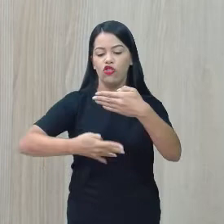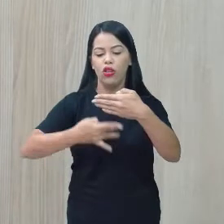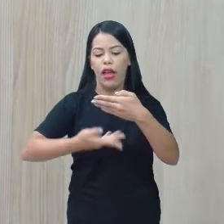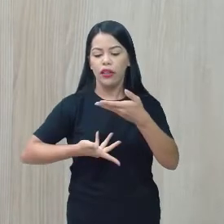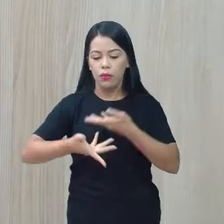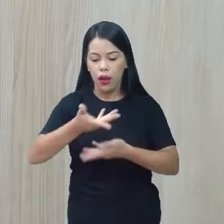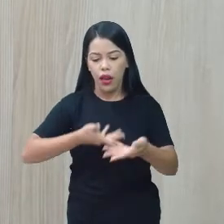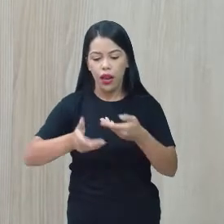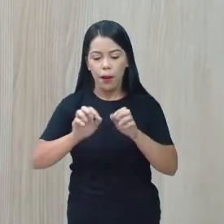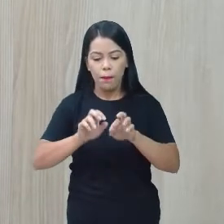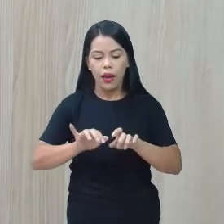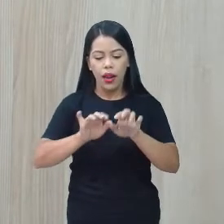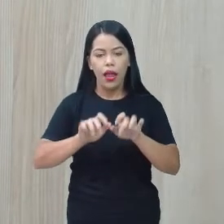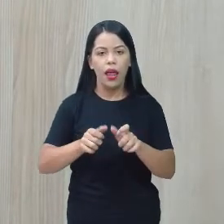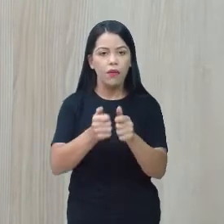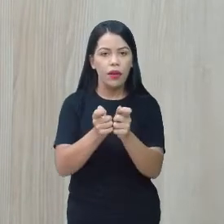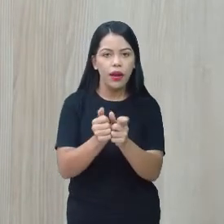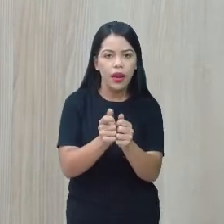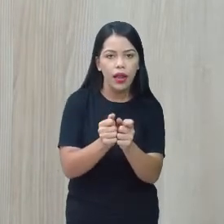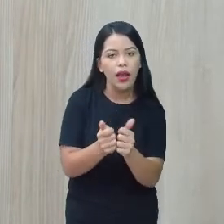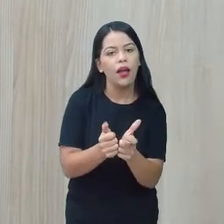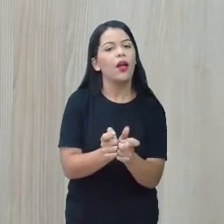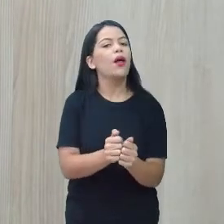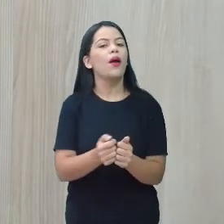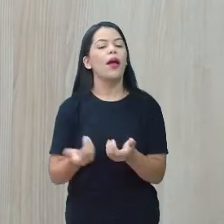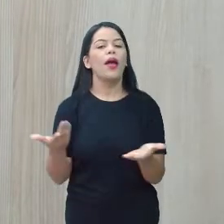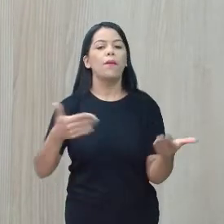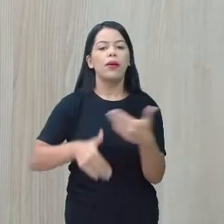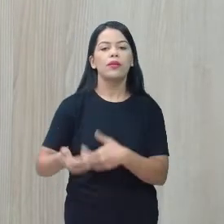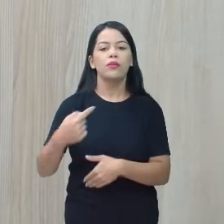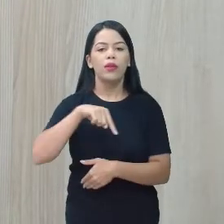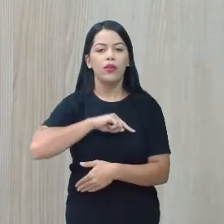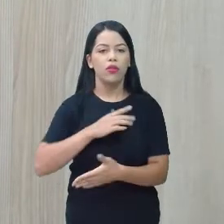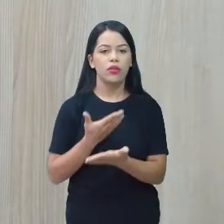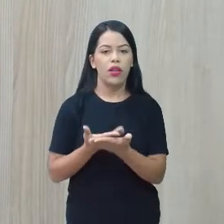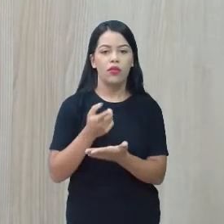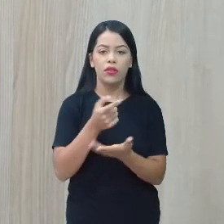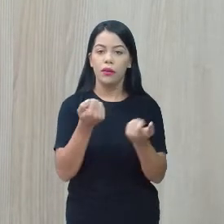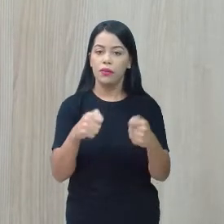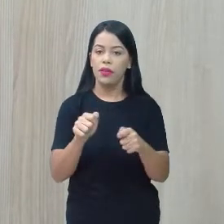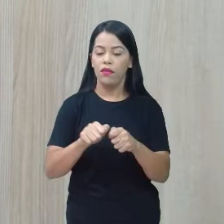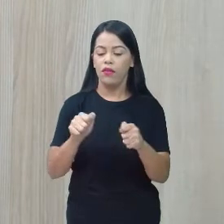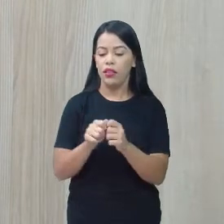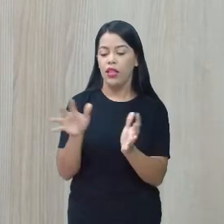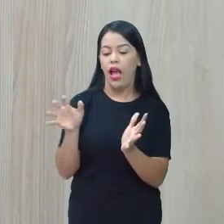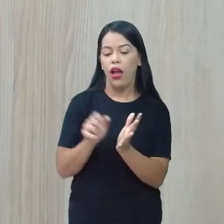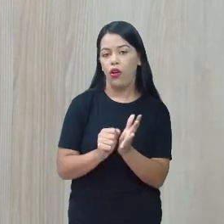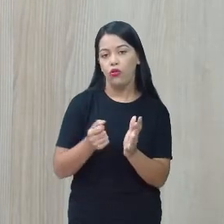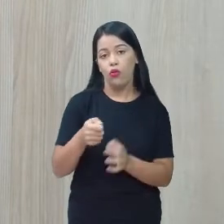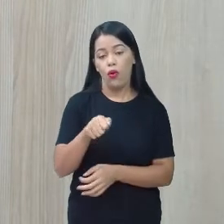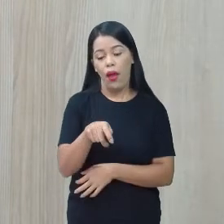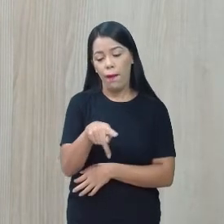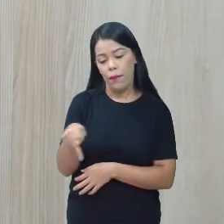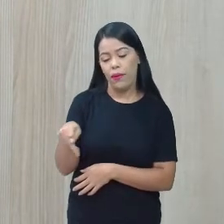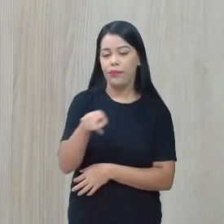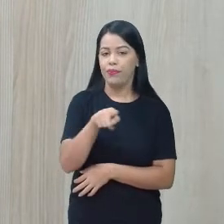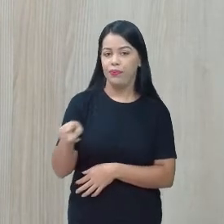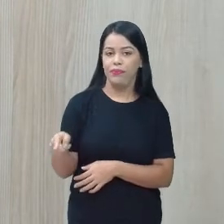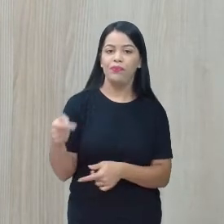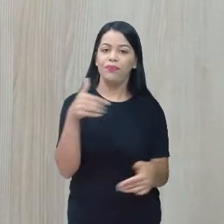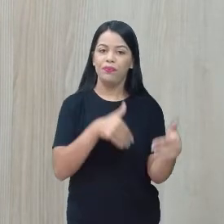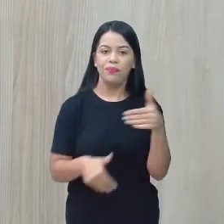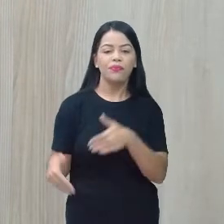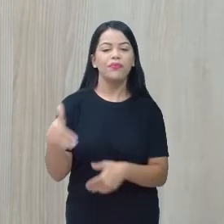e comentar e participar da nossa aula, você precisa fazer o download do aplicativo, tá bom? Para você participar aqui da